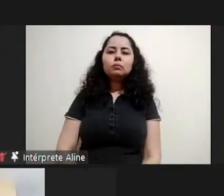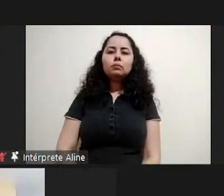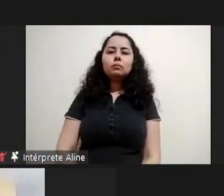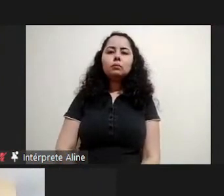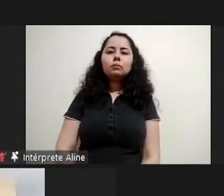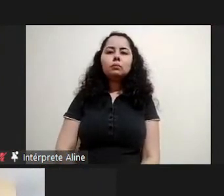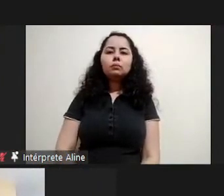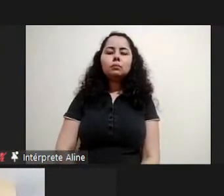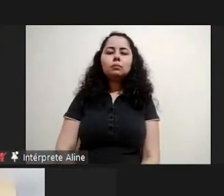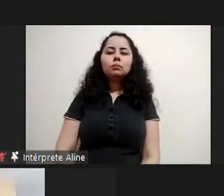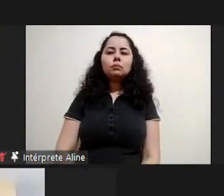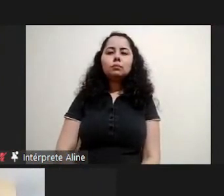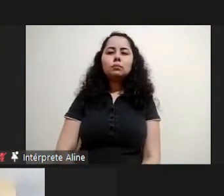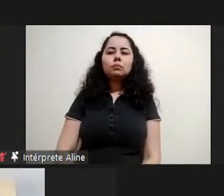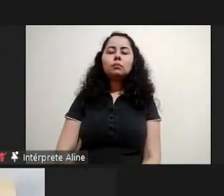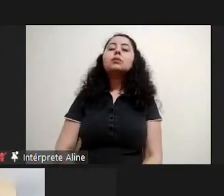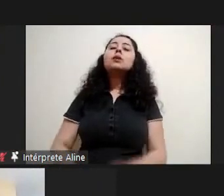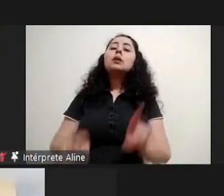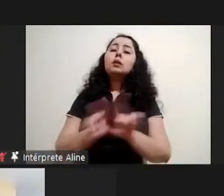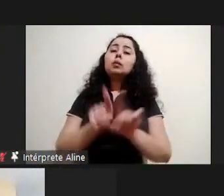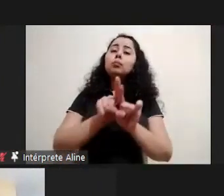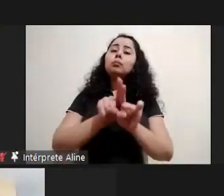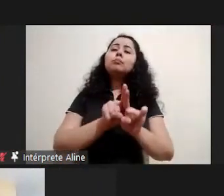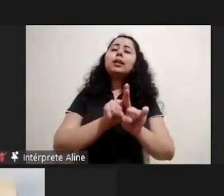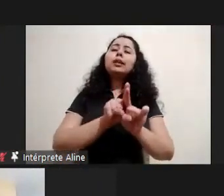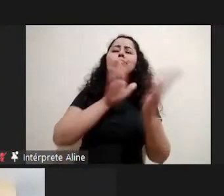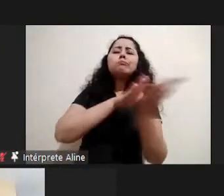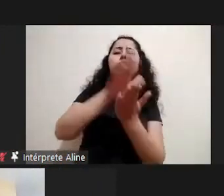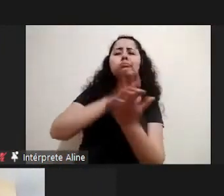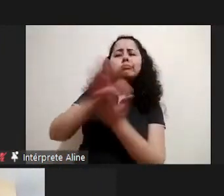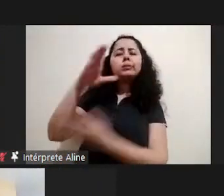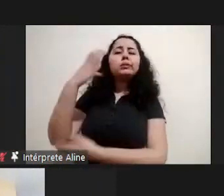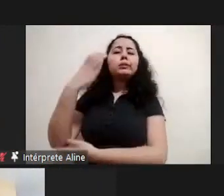Dentre sua produção científica, destacam-se a publicação de